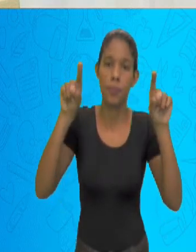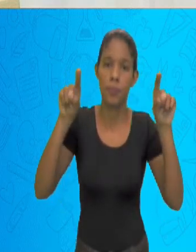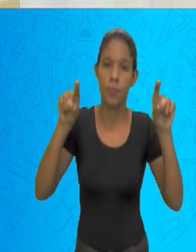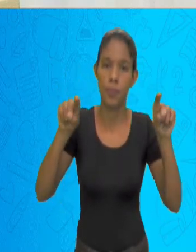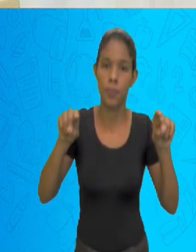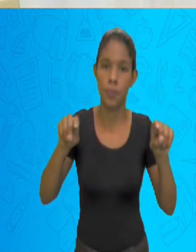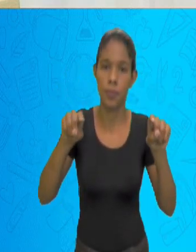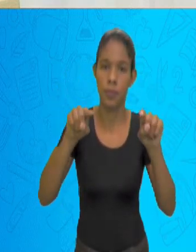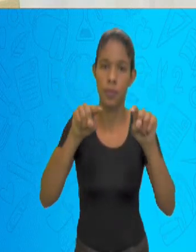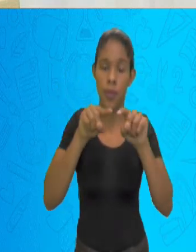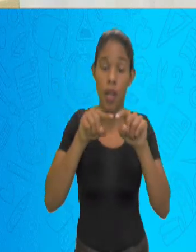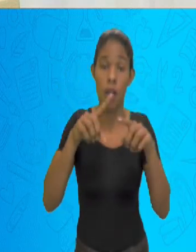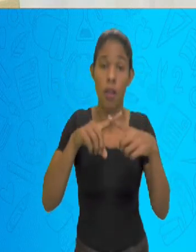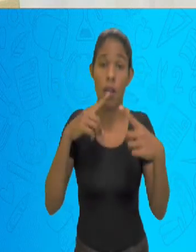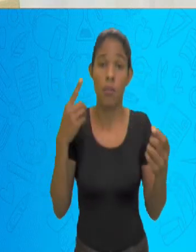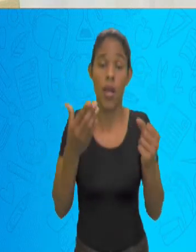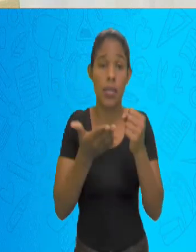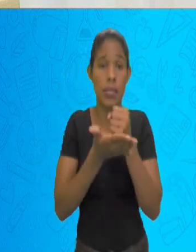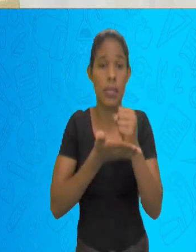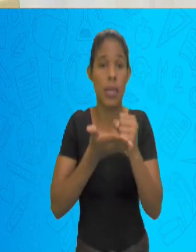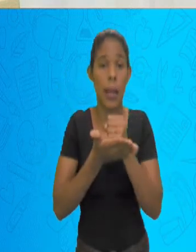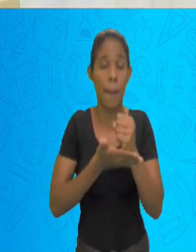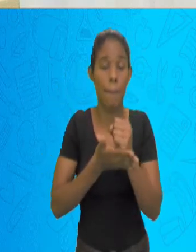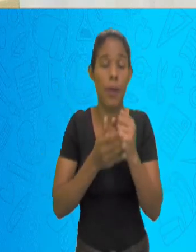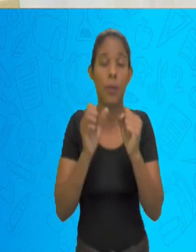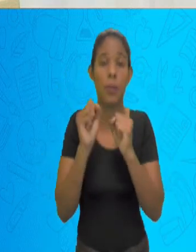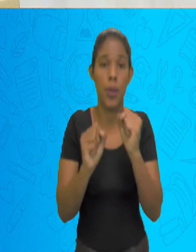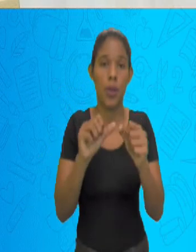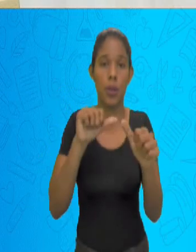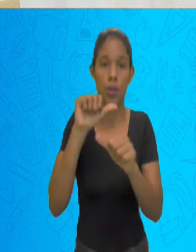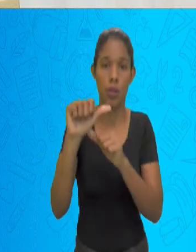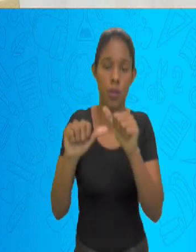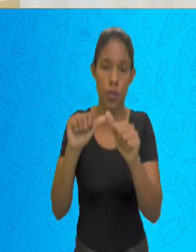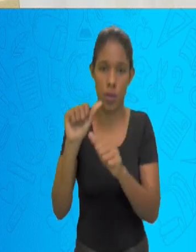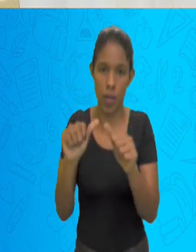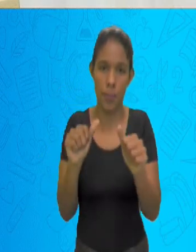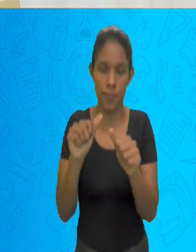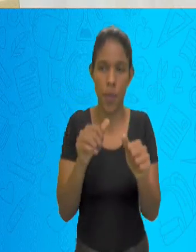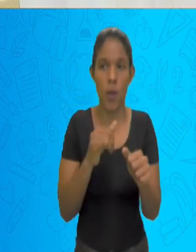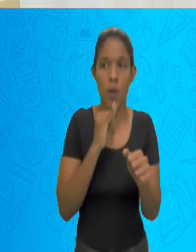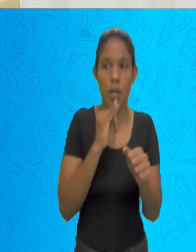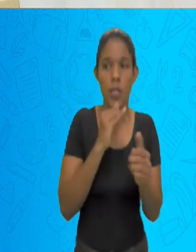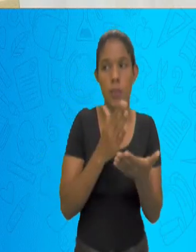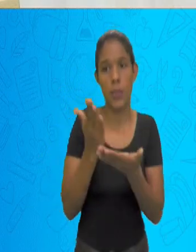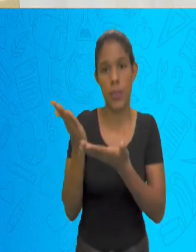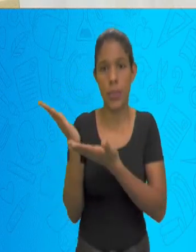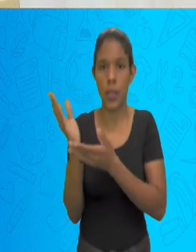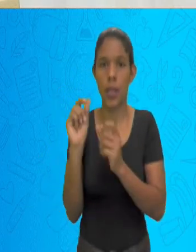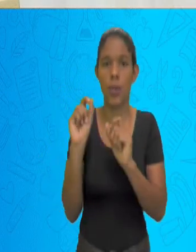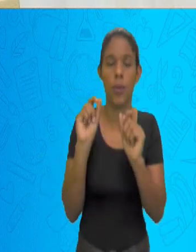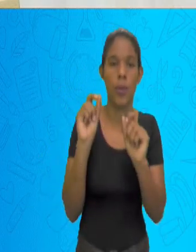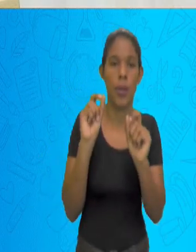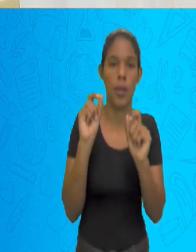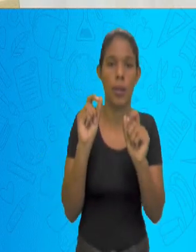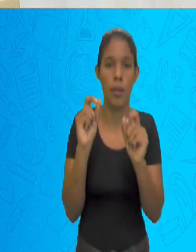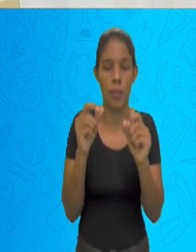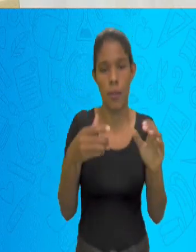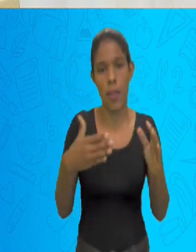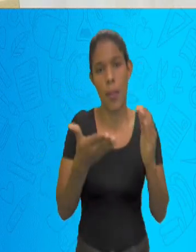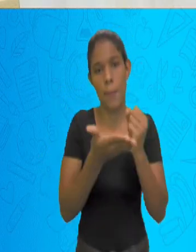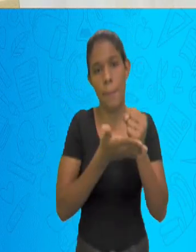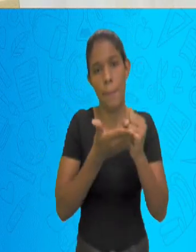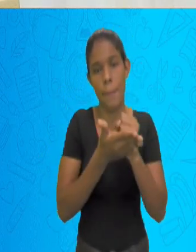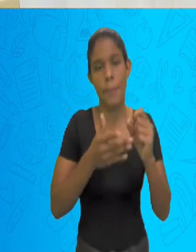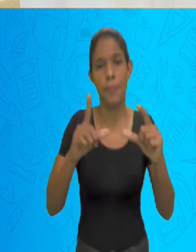pode modificar. No caso desse aqui, a base dele é triangular e contém duas bases, o que é